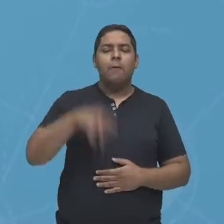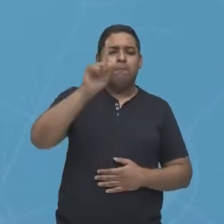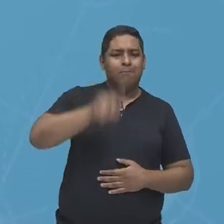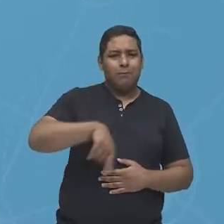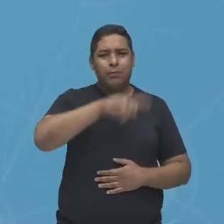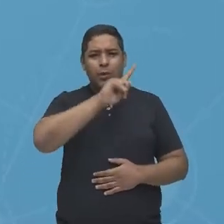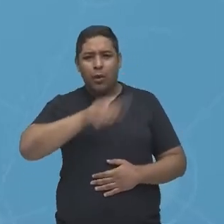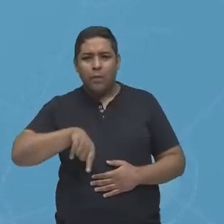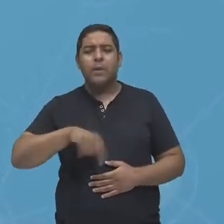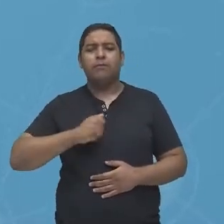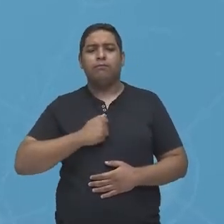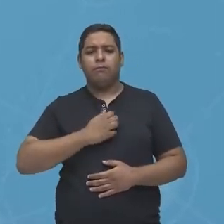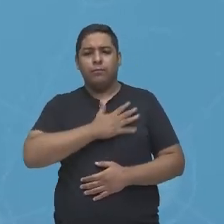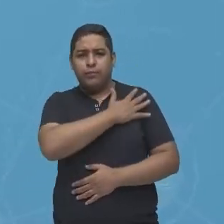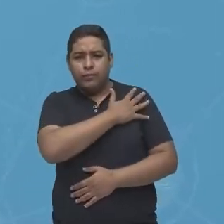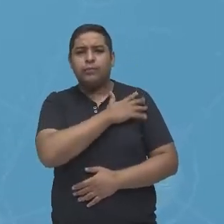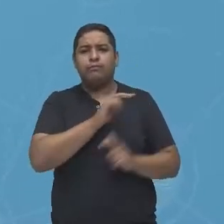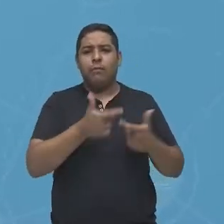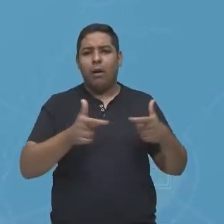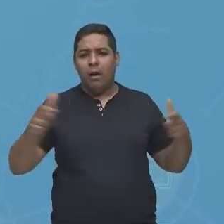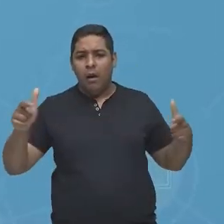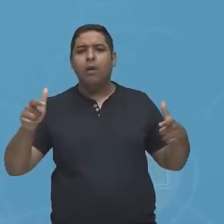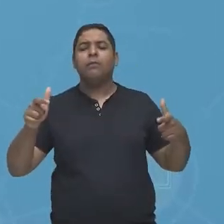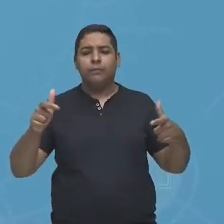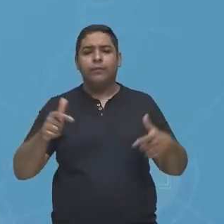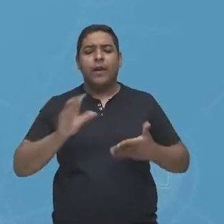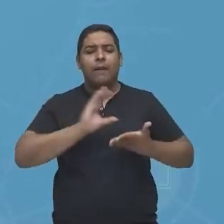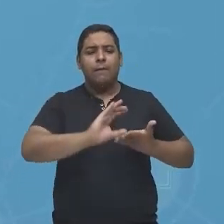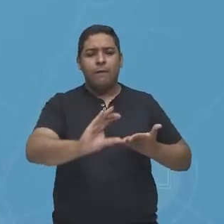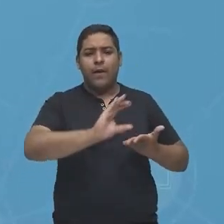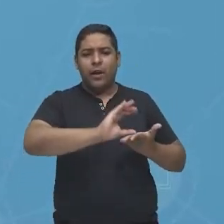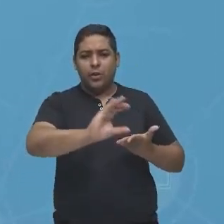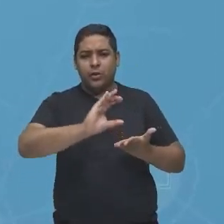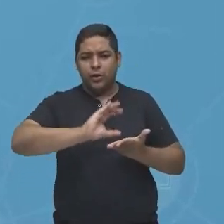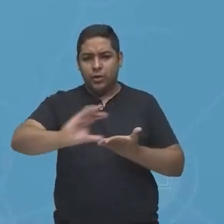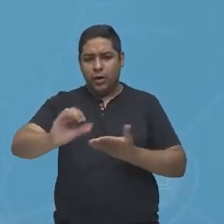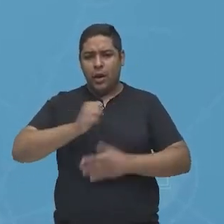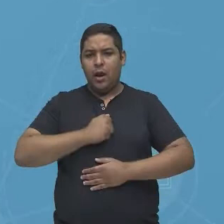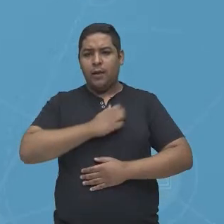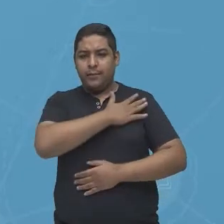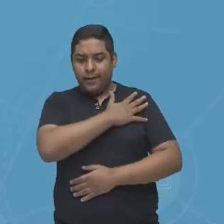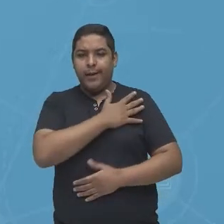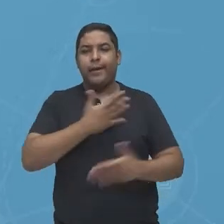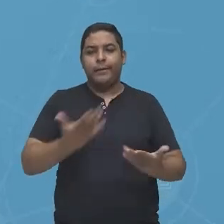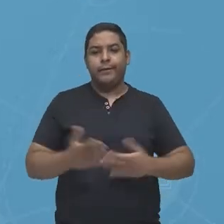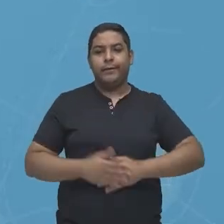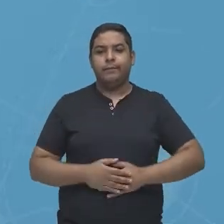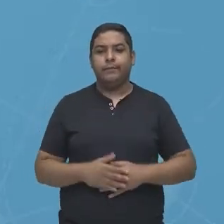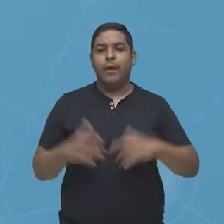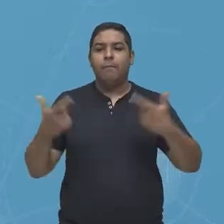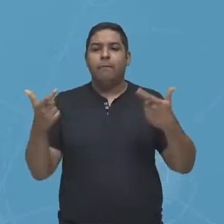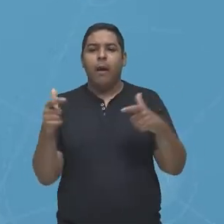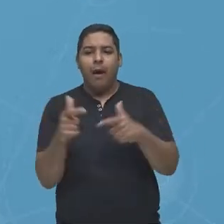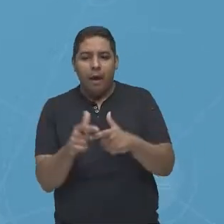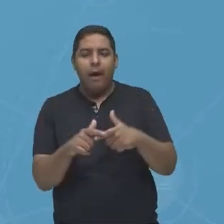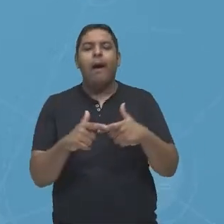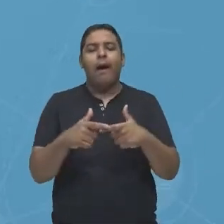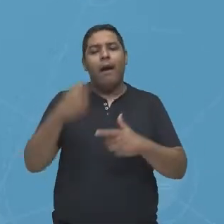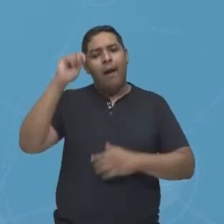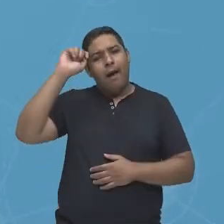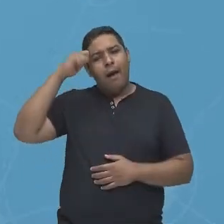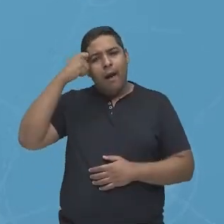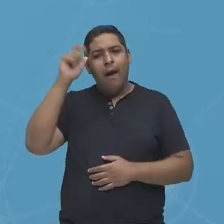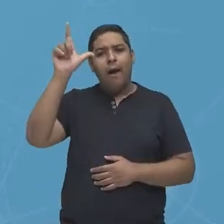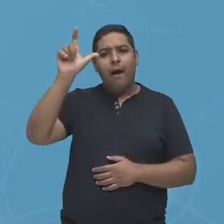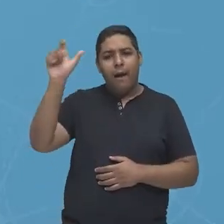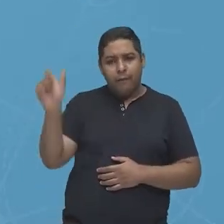o seu exército, foi proibida de investir no seu exército, teve ali a supressão dos seus territórios na Ásia e na África, estão